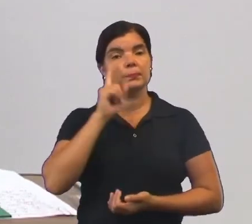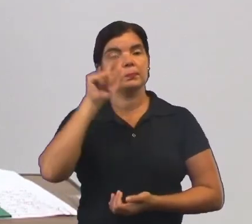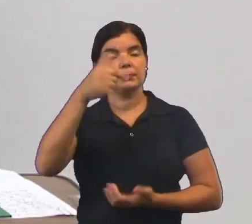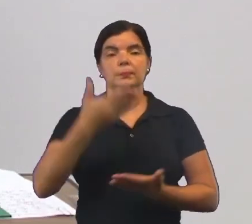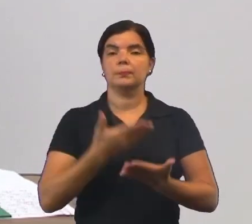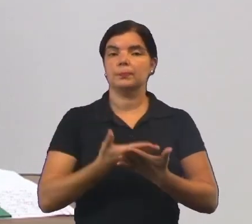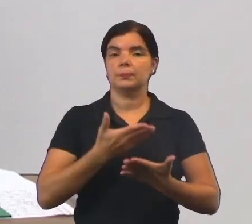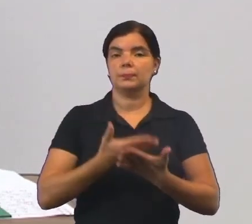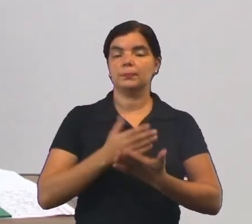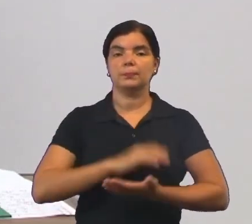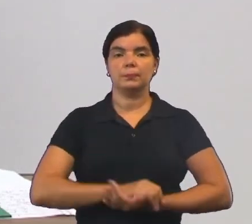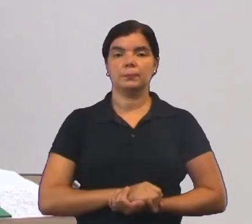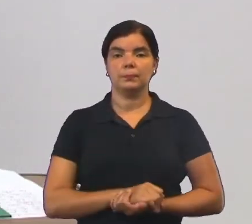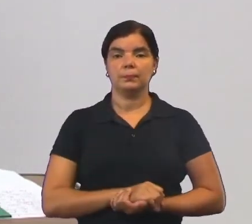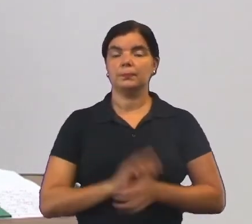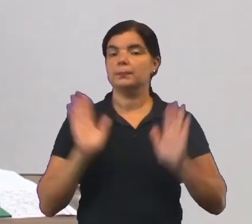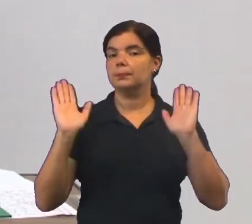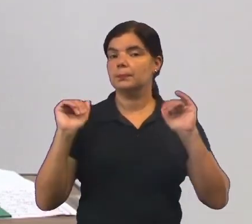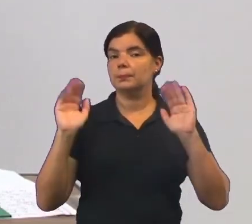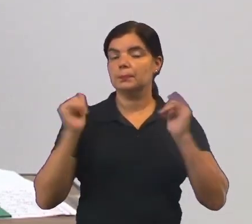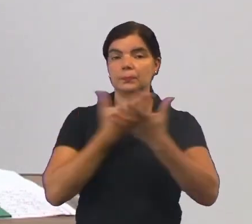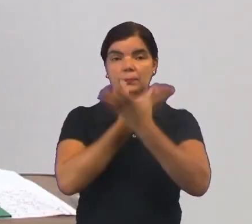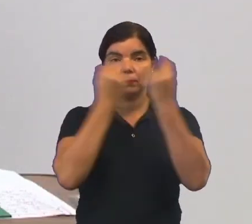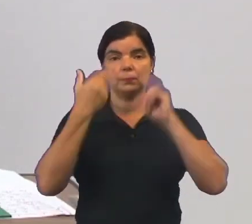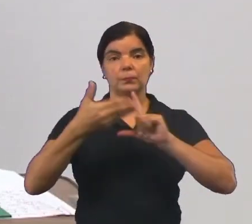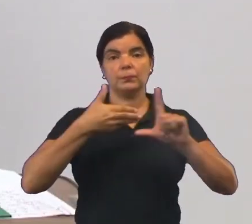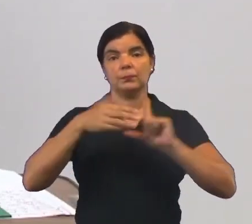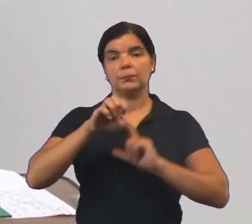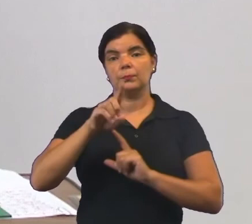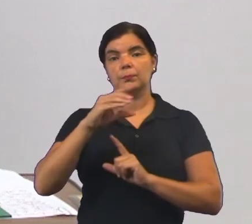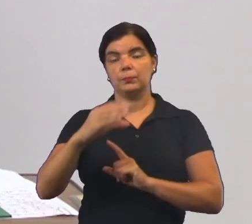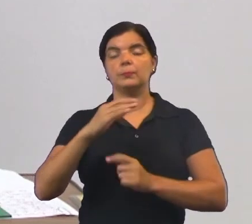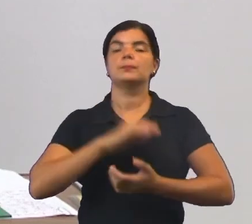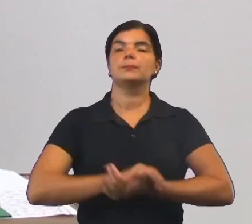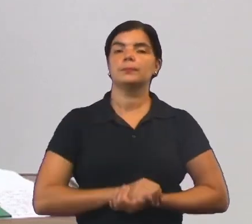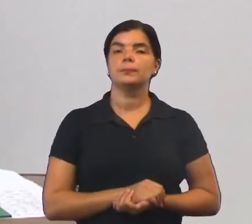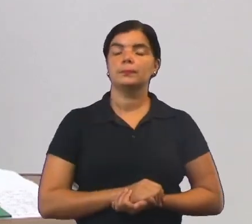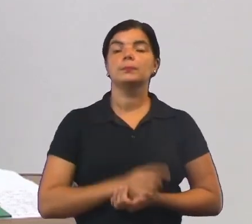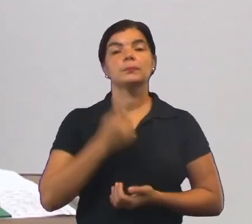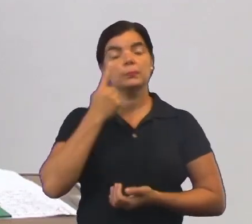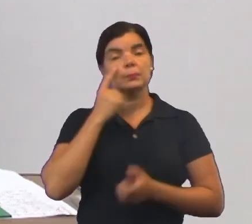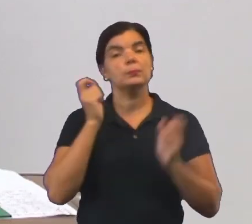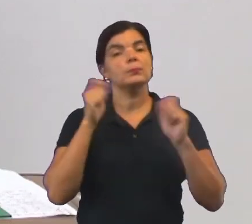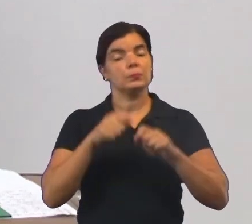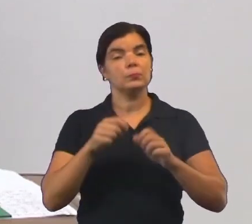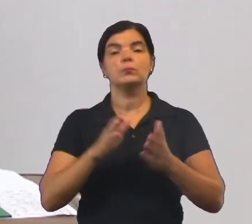numa próxima aula. Até mais e não esqueça de acessar a plataforma Eduque.